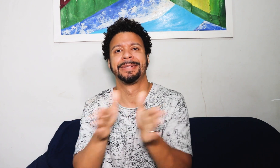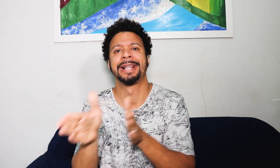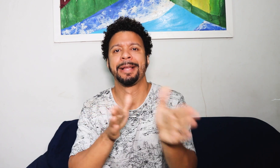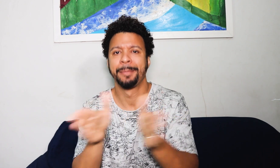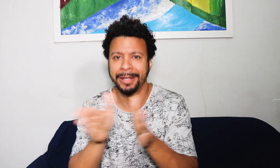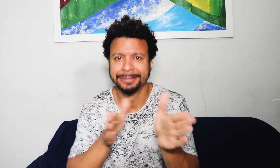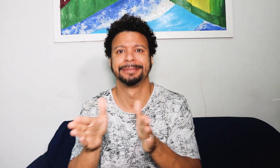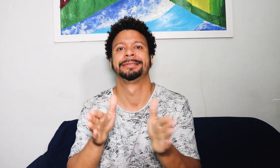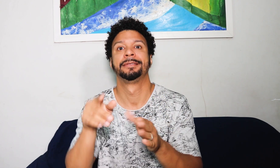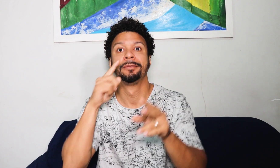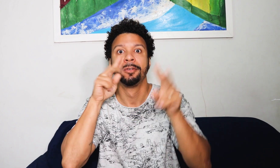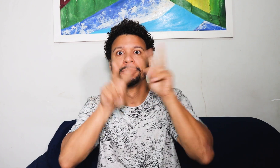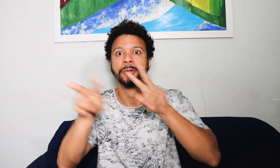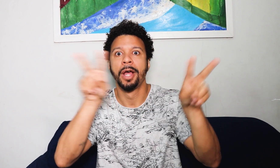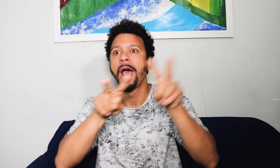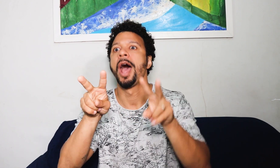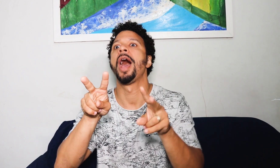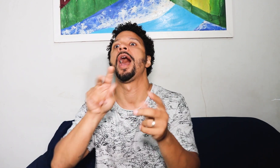janela, acessibilidade, né?